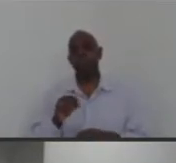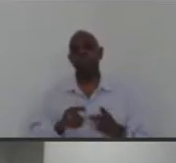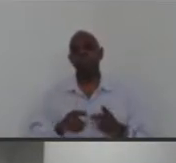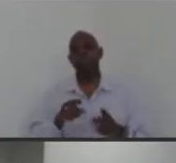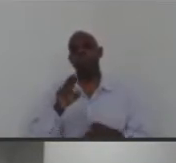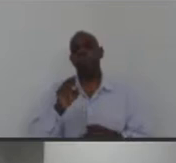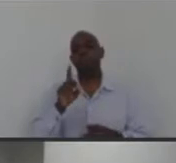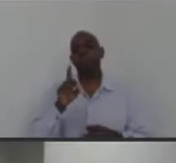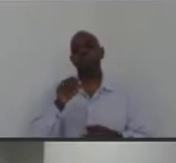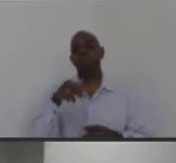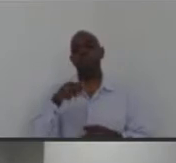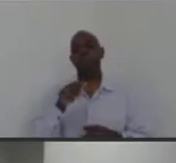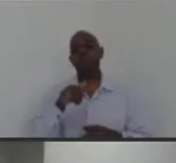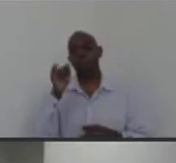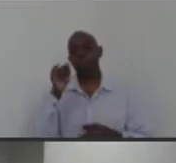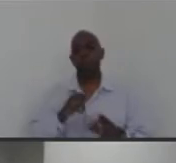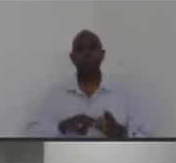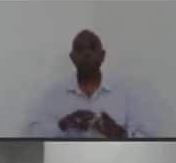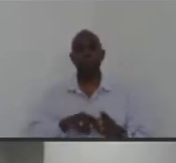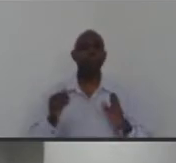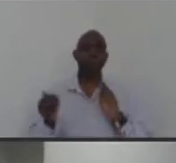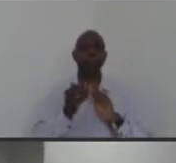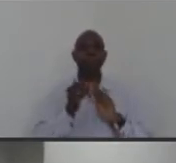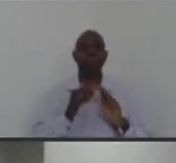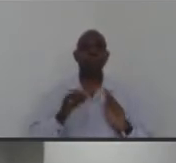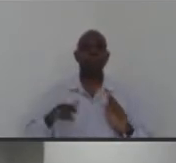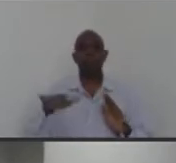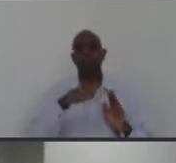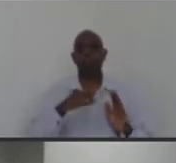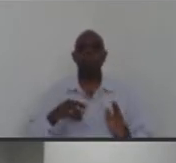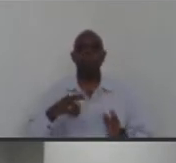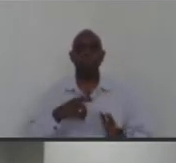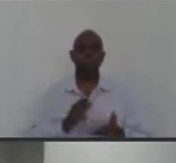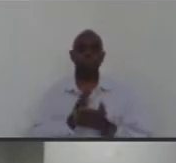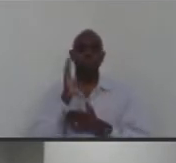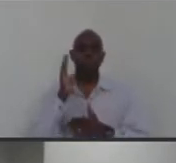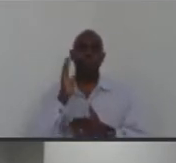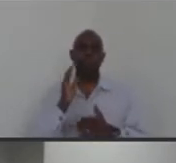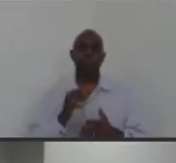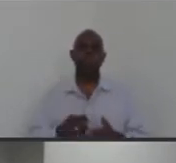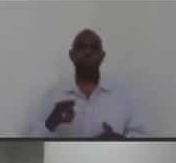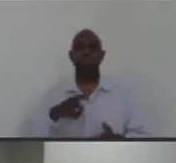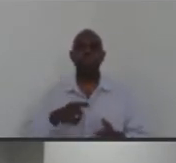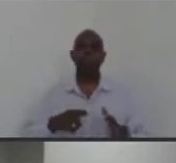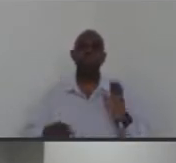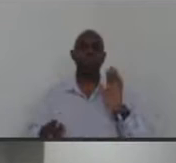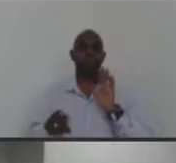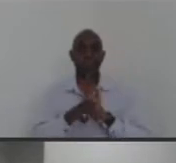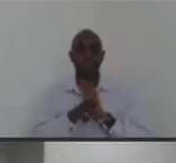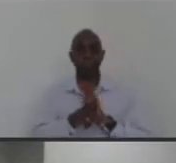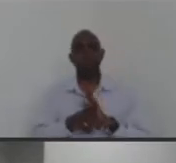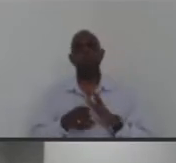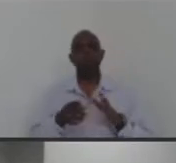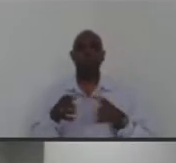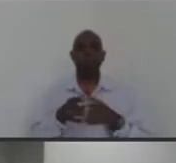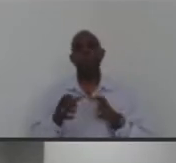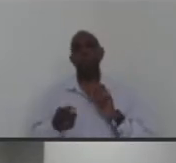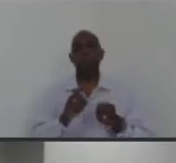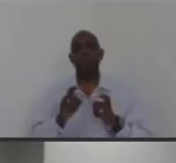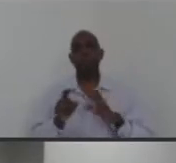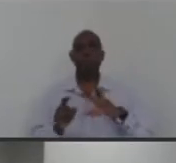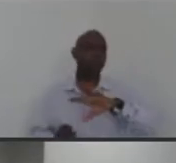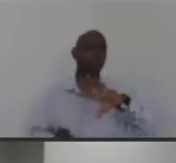parecer favorável, está aprovado pelas comissões com os pareceres favoráveis. Com os